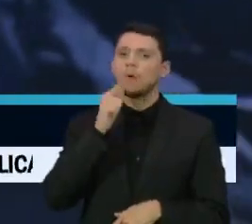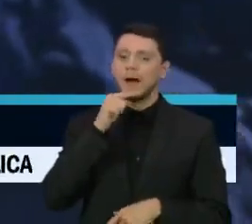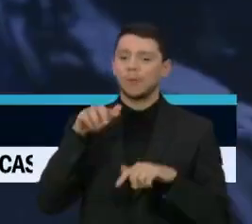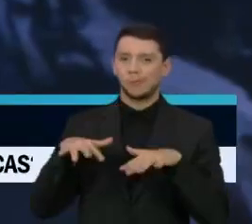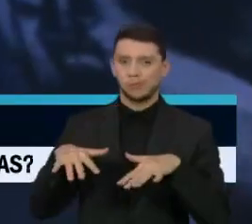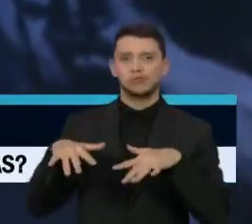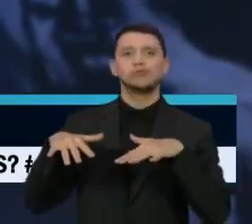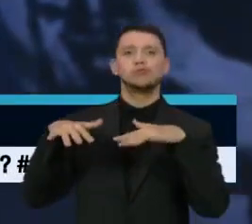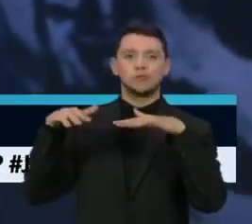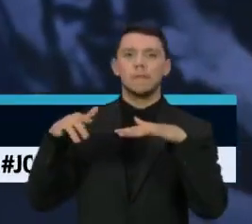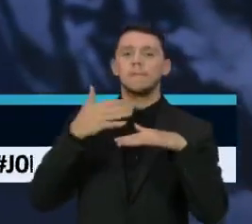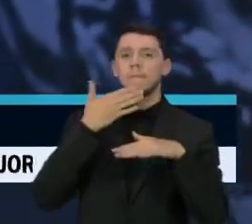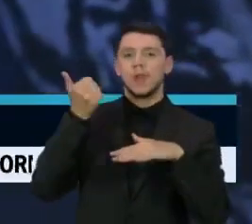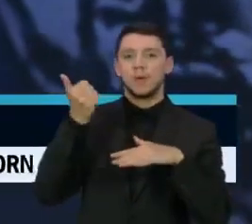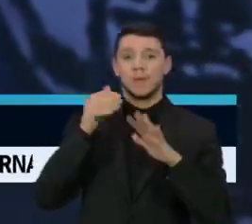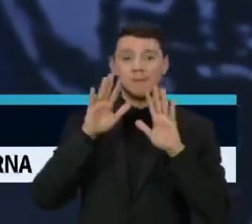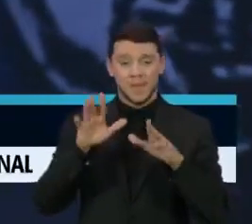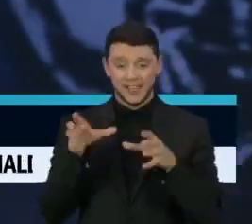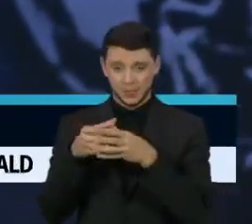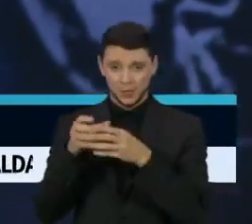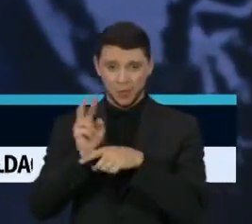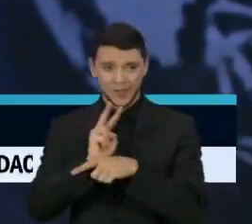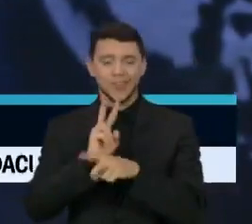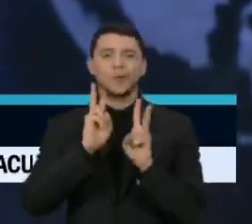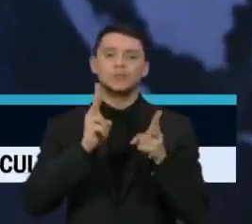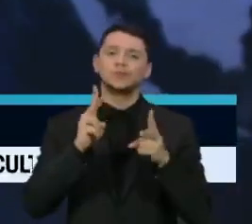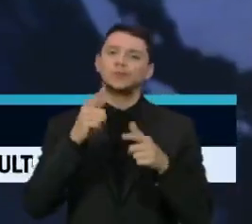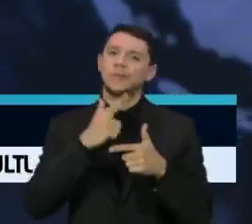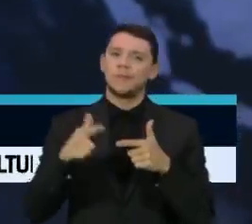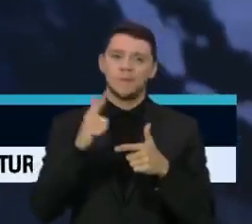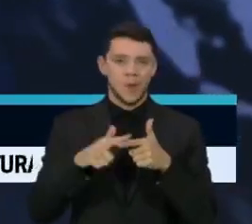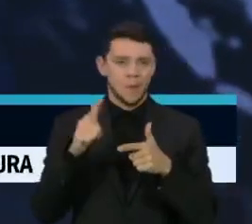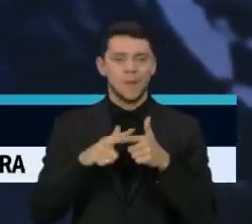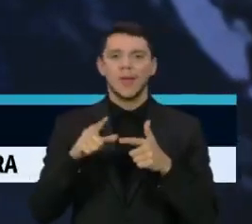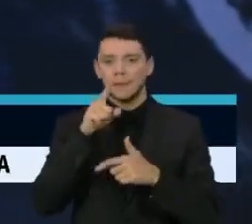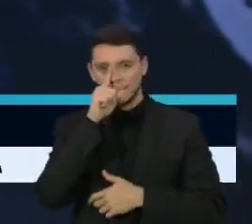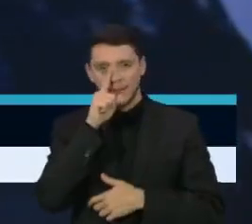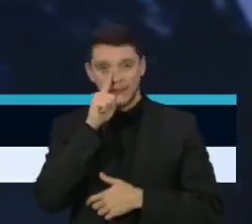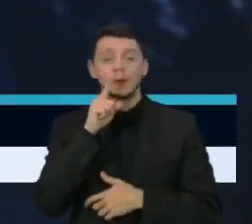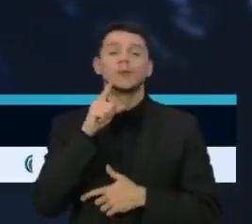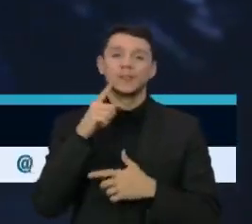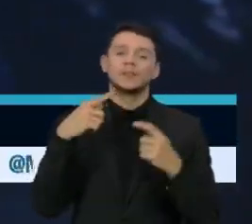no entanto para o comitê o cenário permanece crítico com a necessidade de medidas para garantir a segurança de